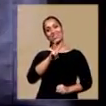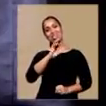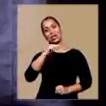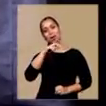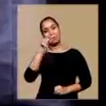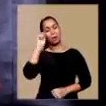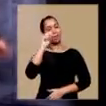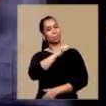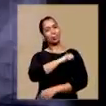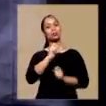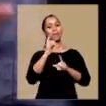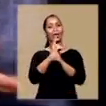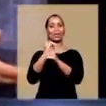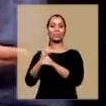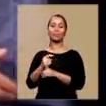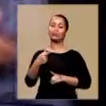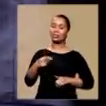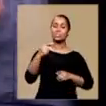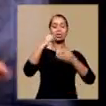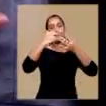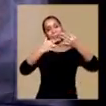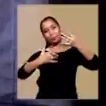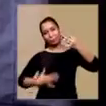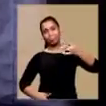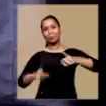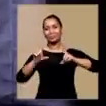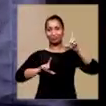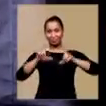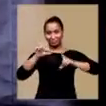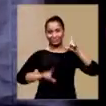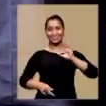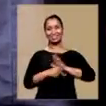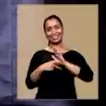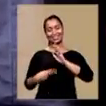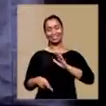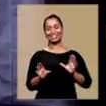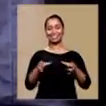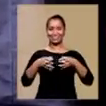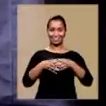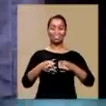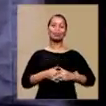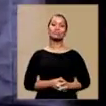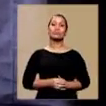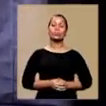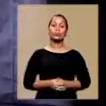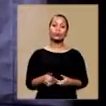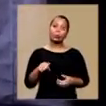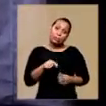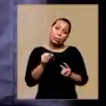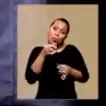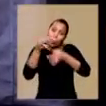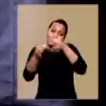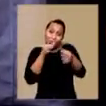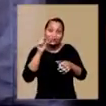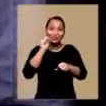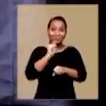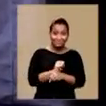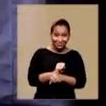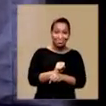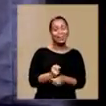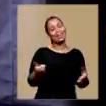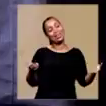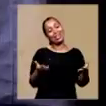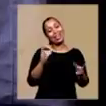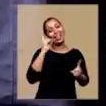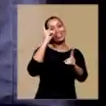Câmara São José do Rio Preto, você encontra esse e outros programas produzidos pela nossa equipe de reportagem. O Ponto de Vista fica por aqui